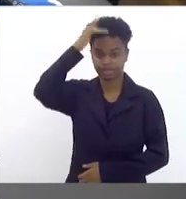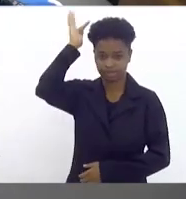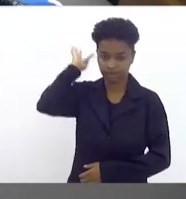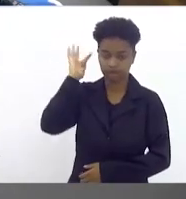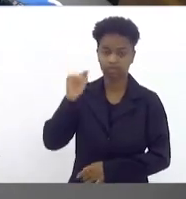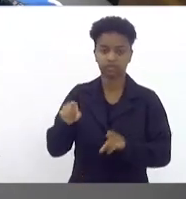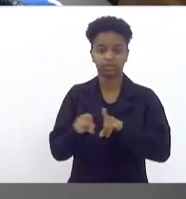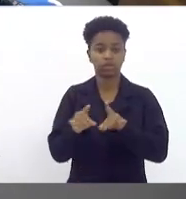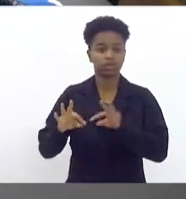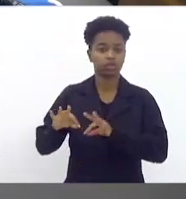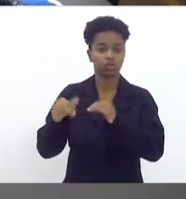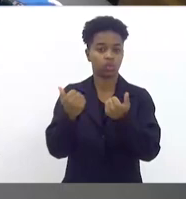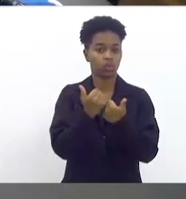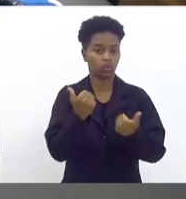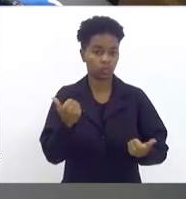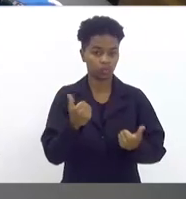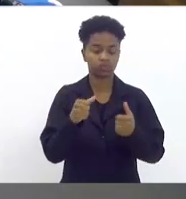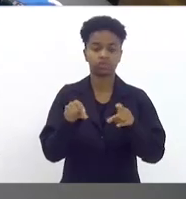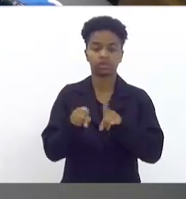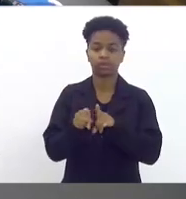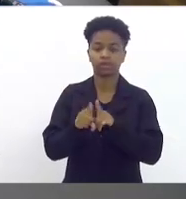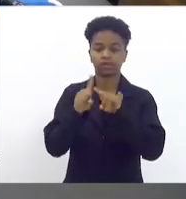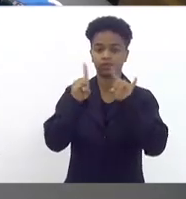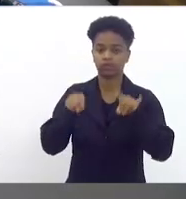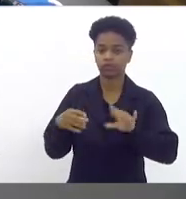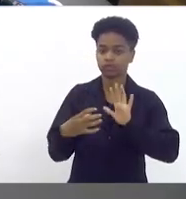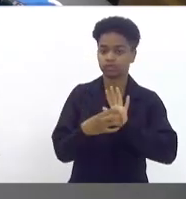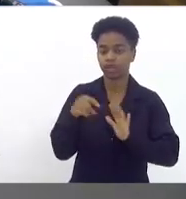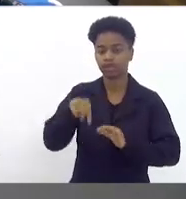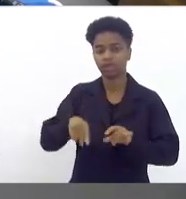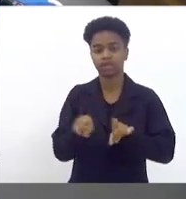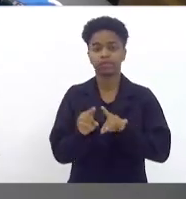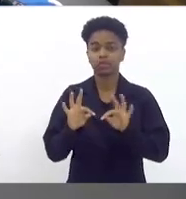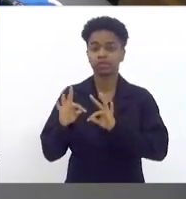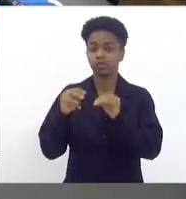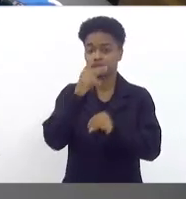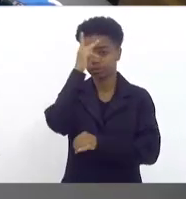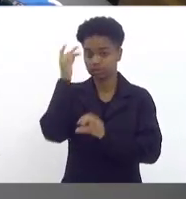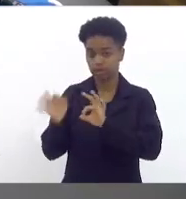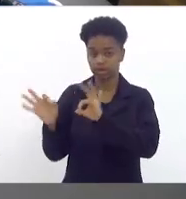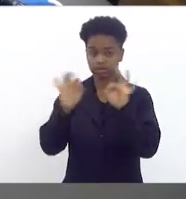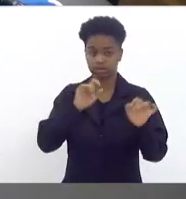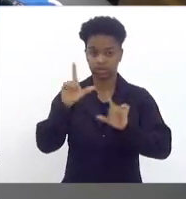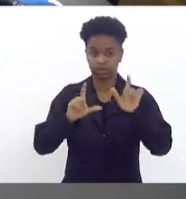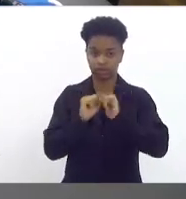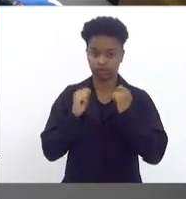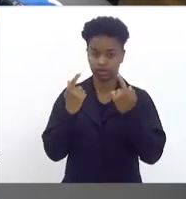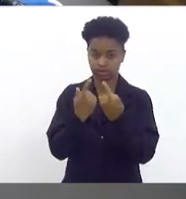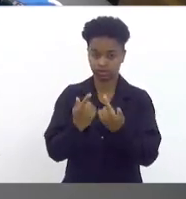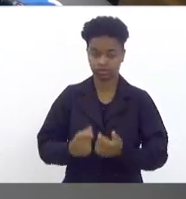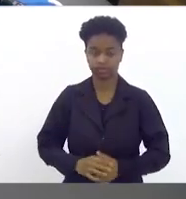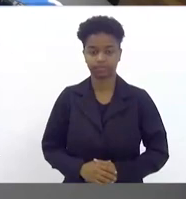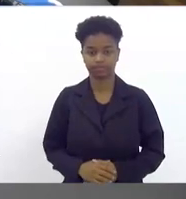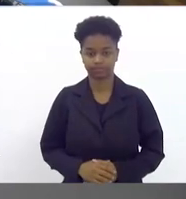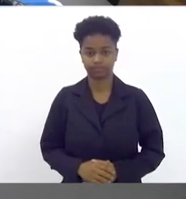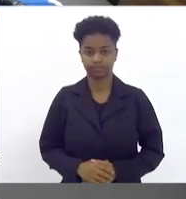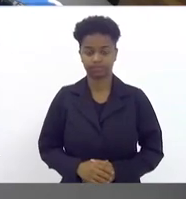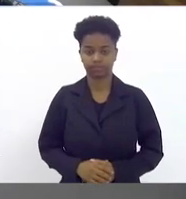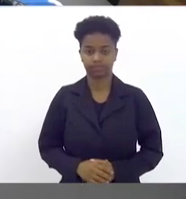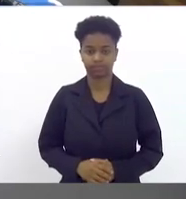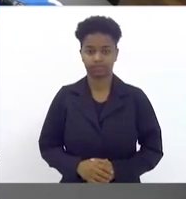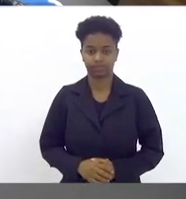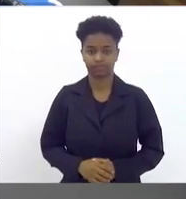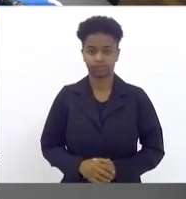a todas as assessorias, servidores da casa, a todos que nos assistem pela TV Alerge.